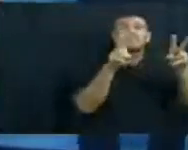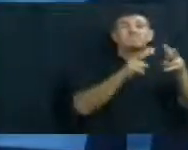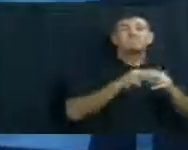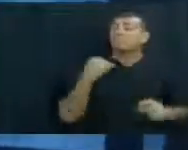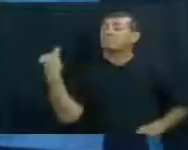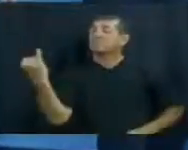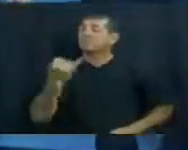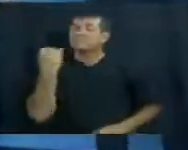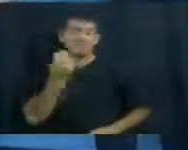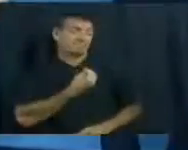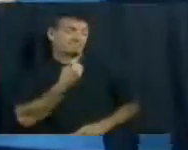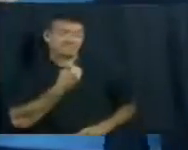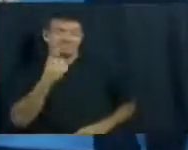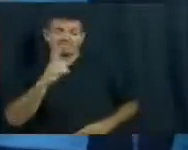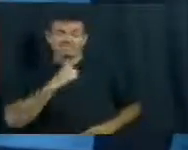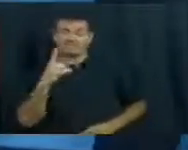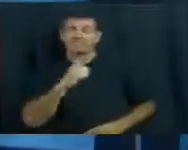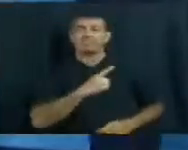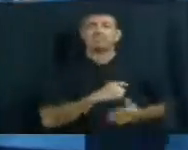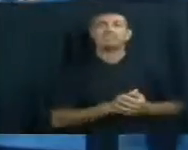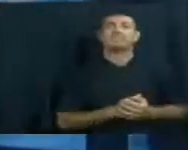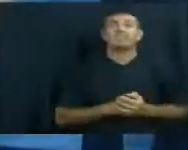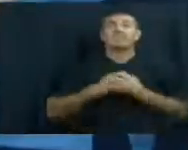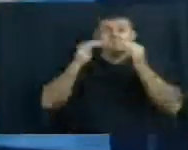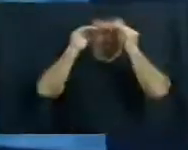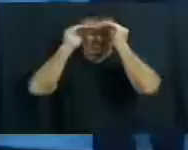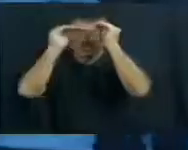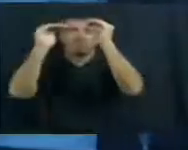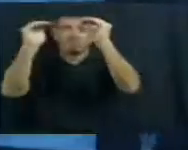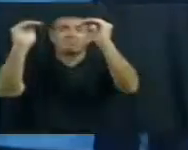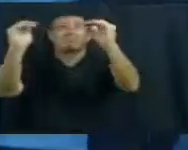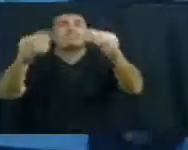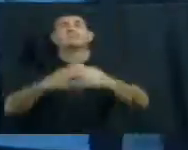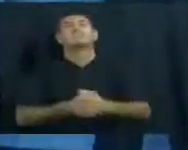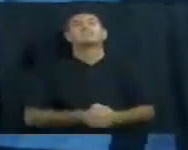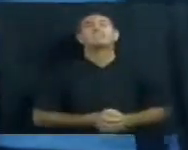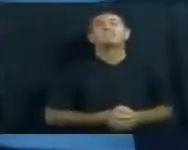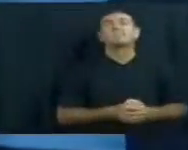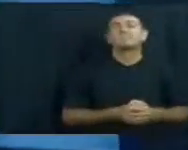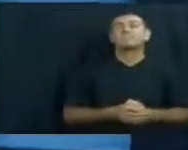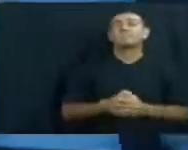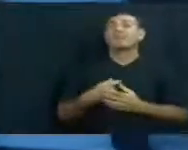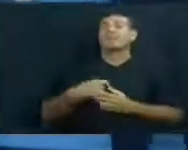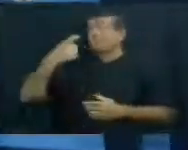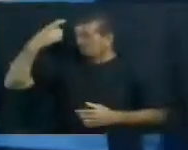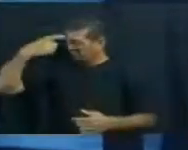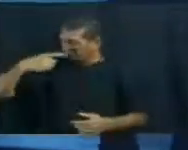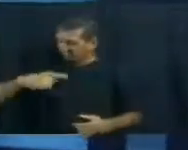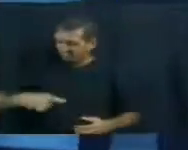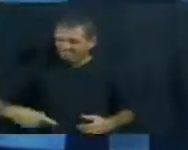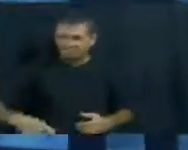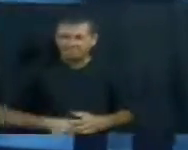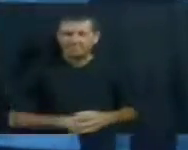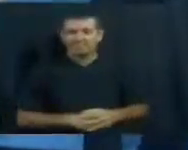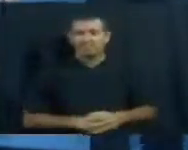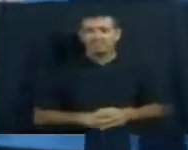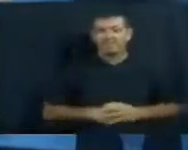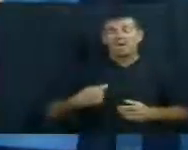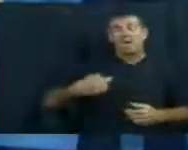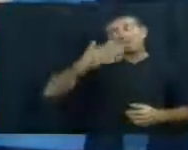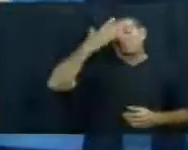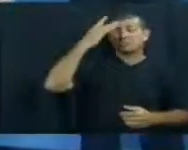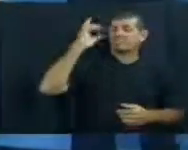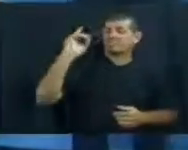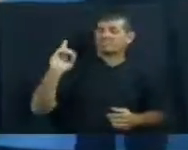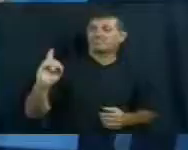o importante é viver. Respeito, eu tenho esse jeito. Sou